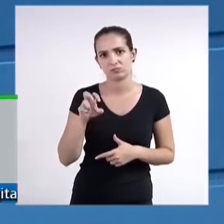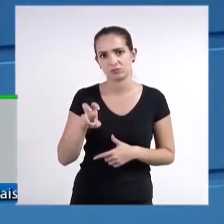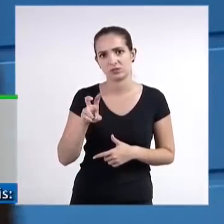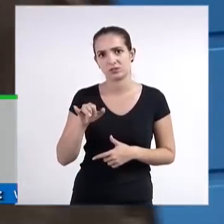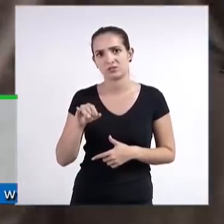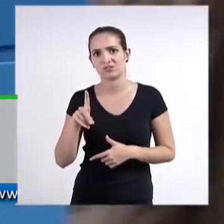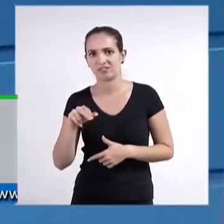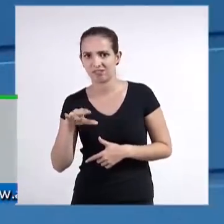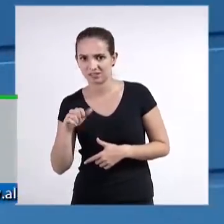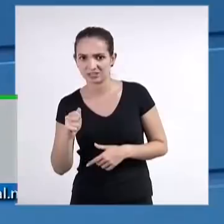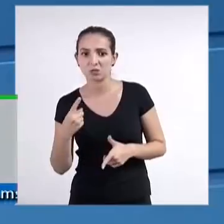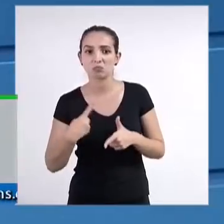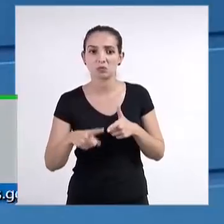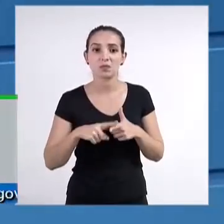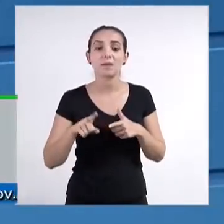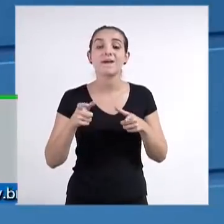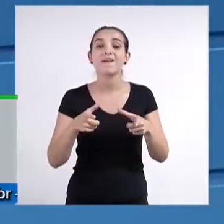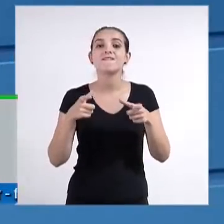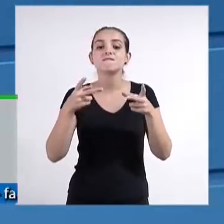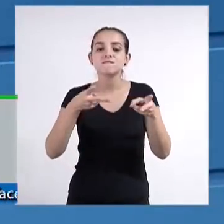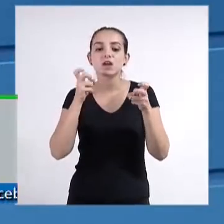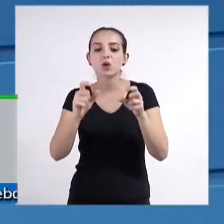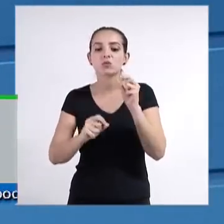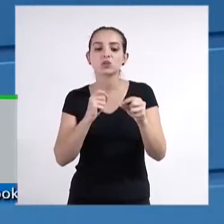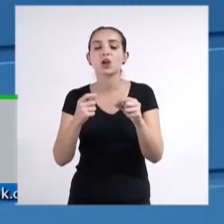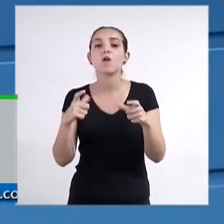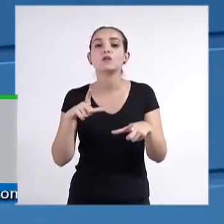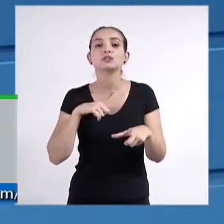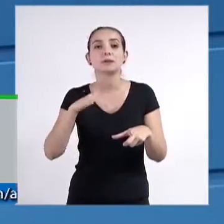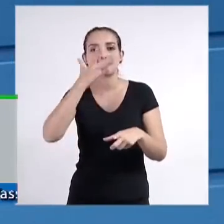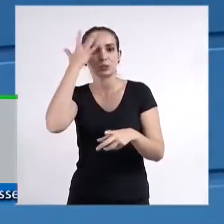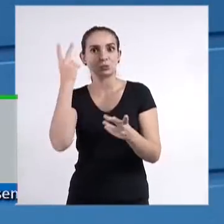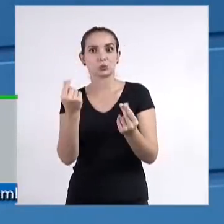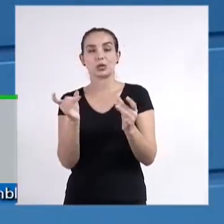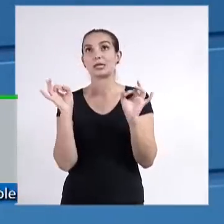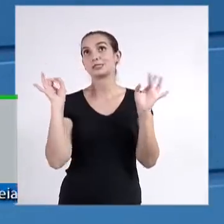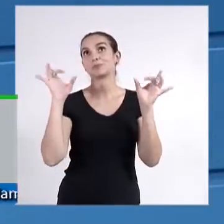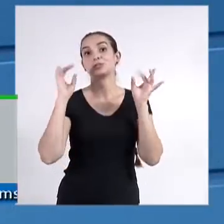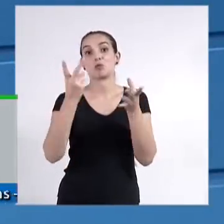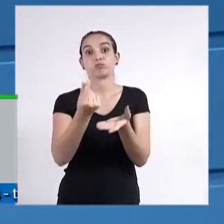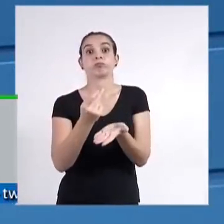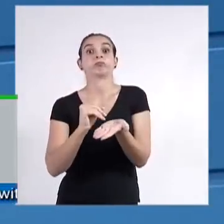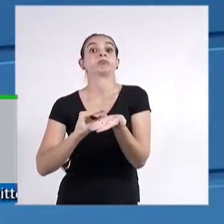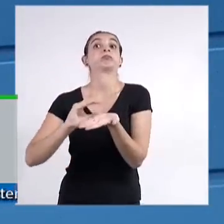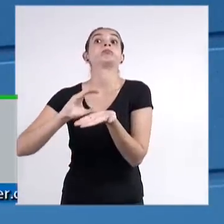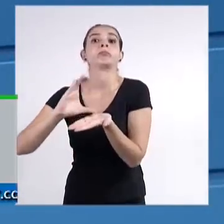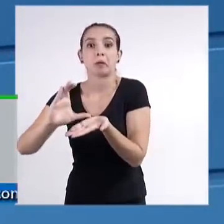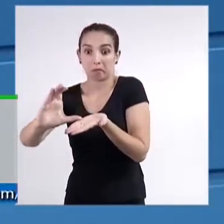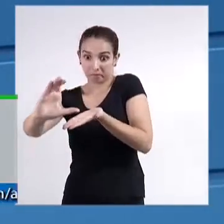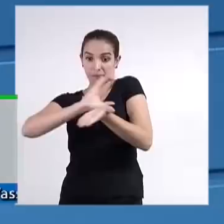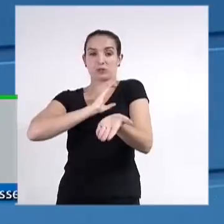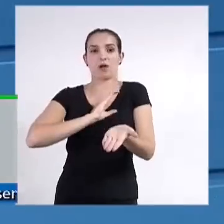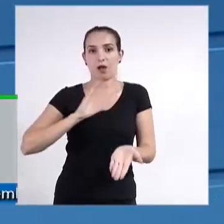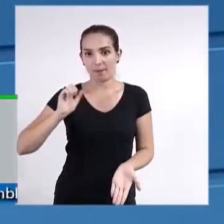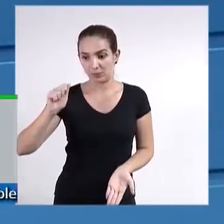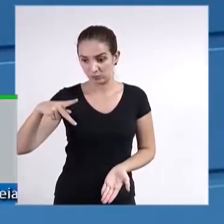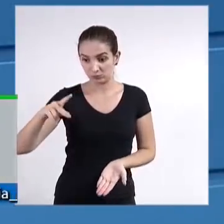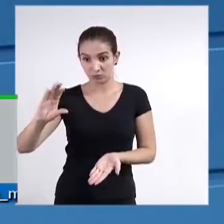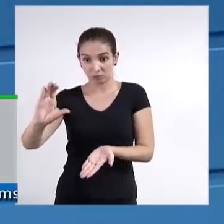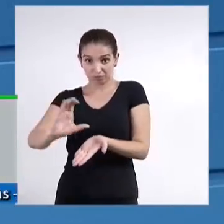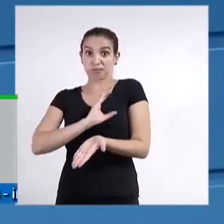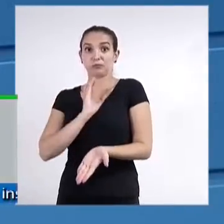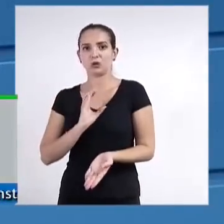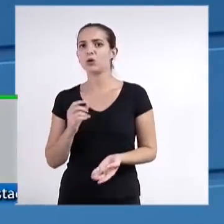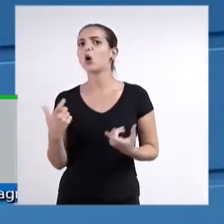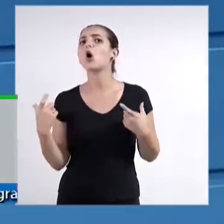os privilégios. Onde é que está estourando isso? A esse ponto que